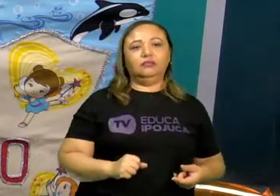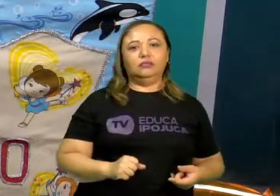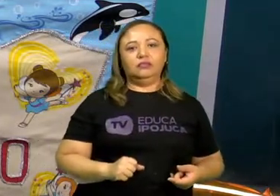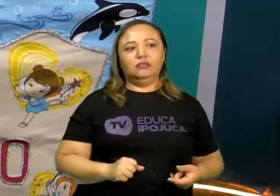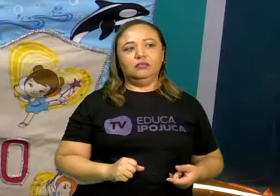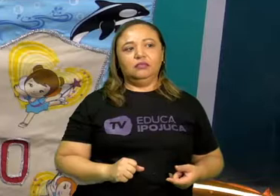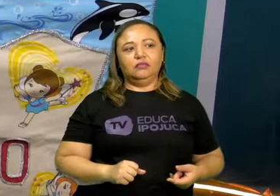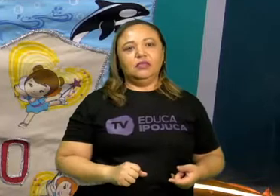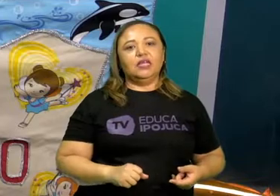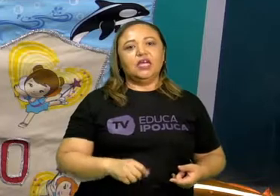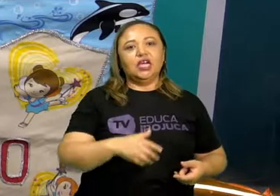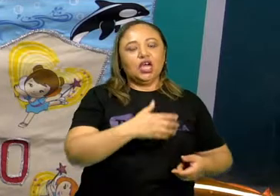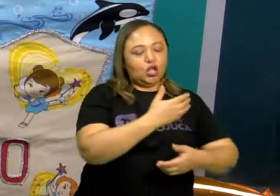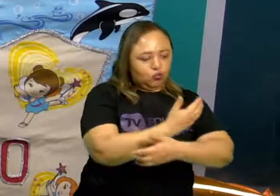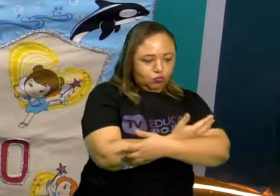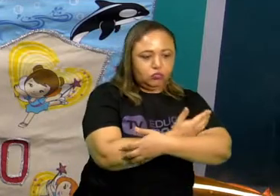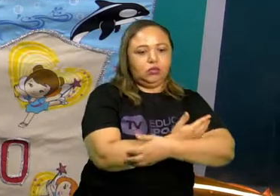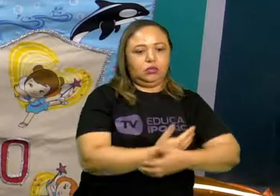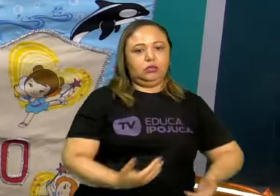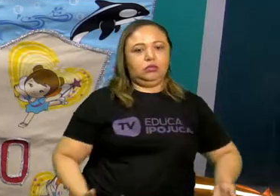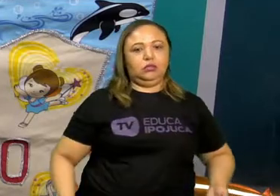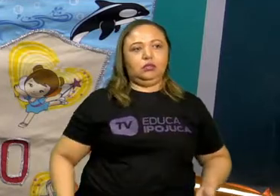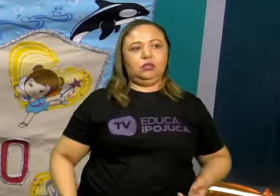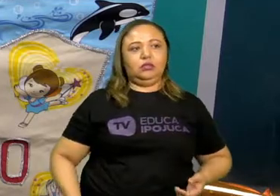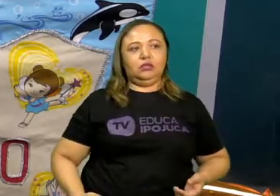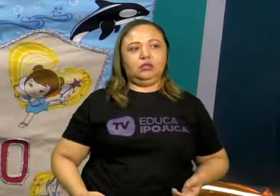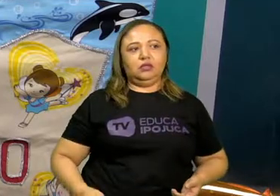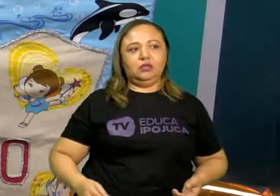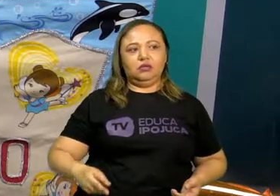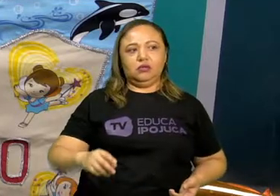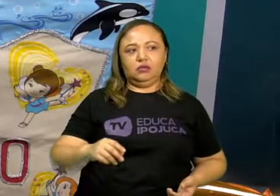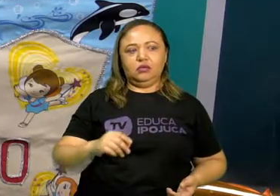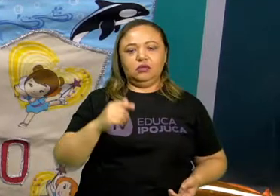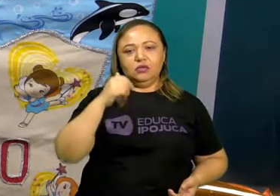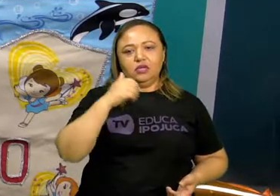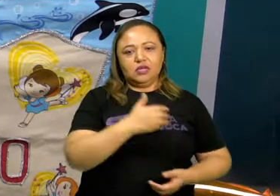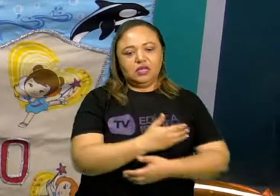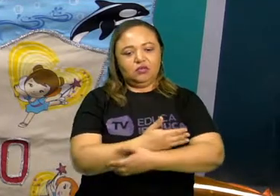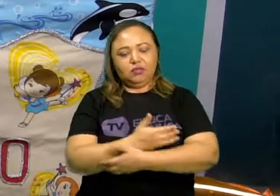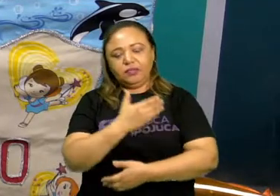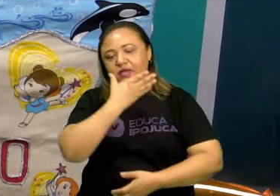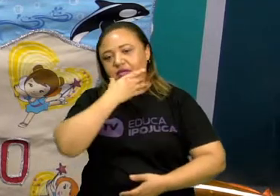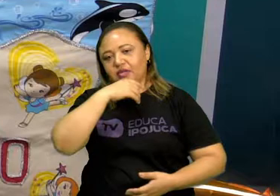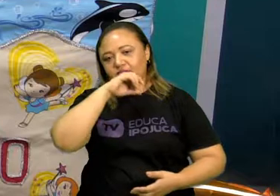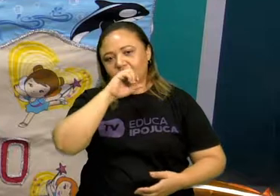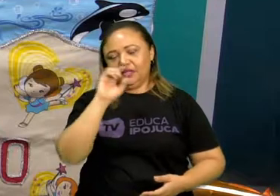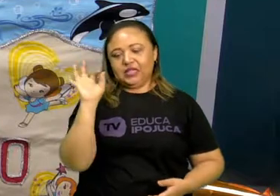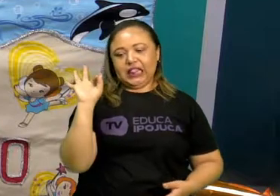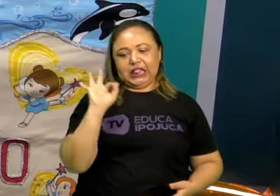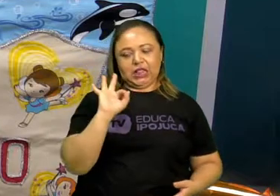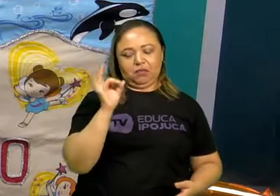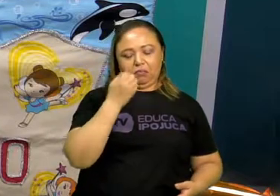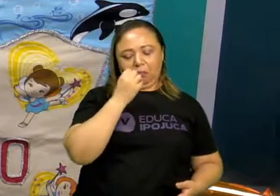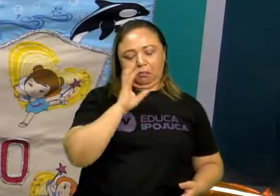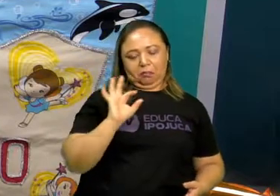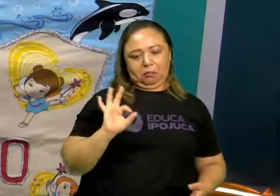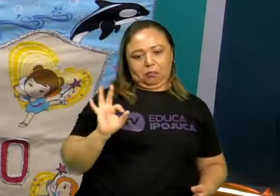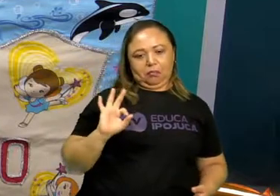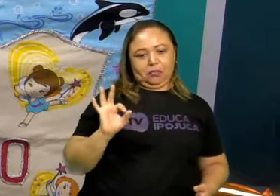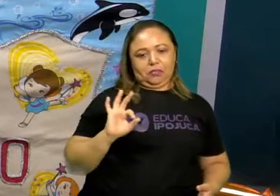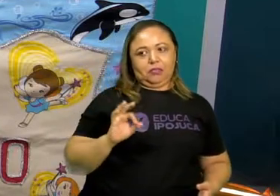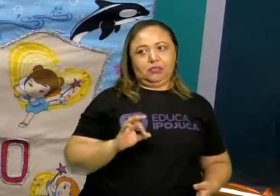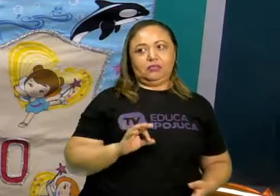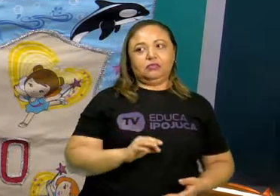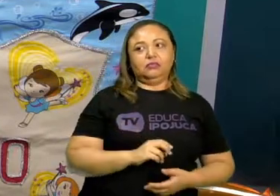sei onde ela vai deitar. Será que tu sabe? Ela deitou na cama do papai urso. A cama não era boa. Era